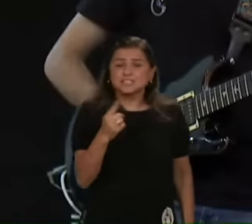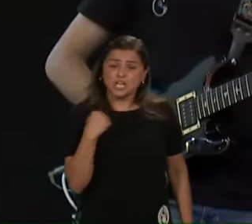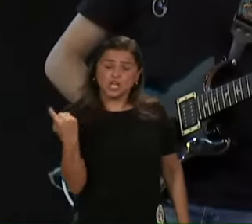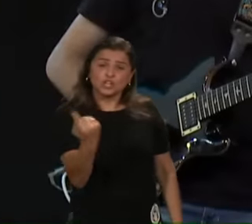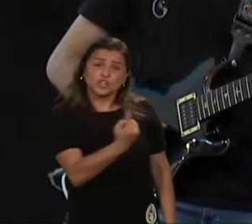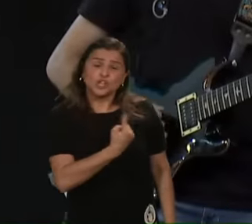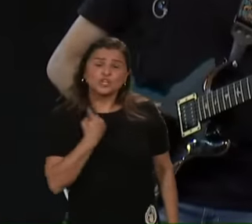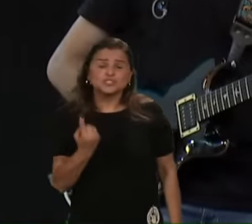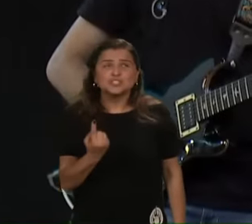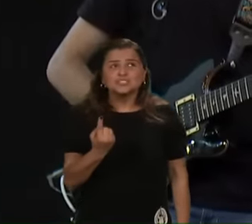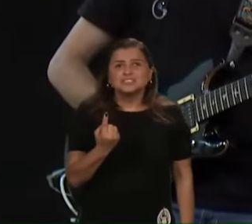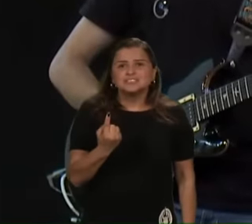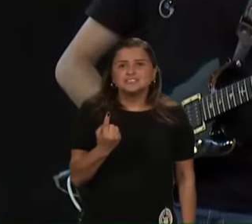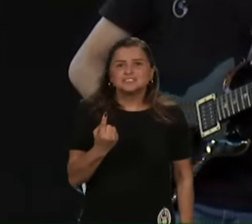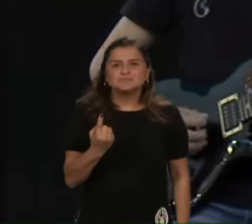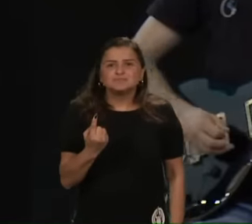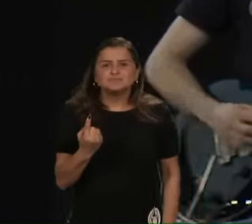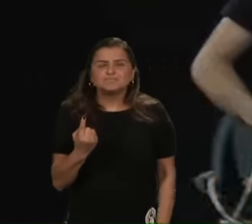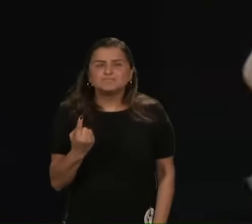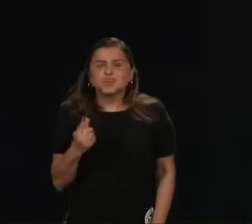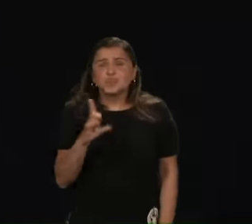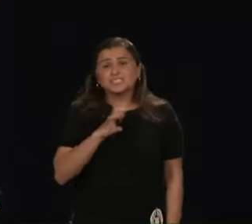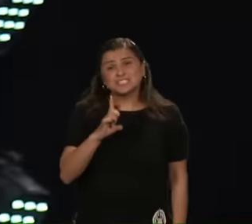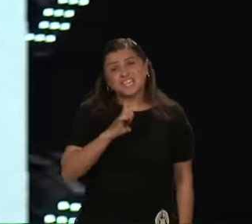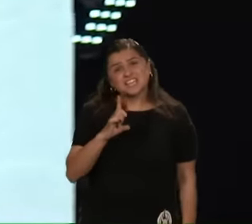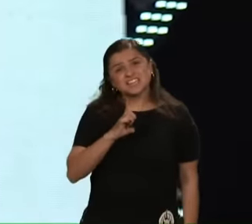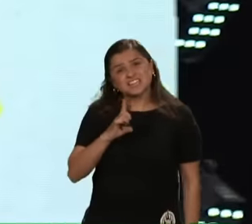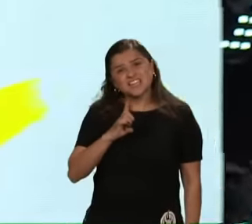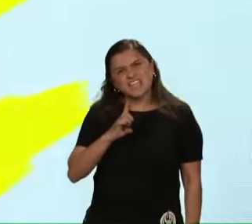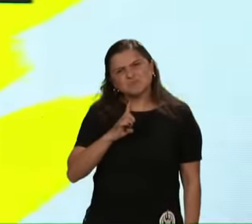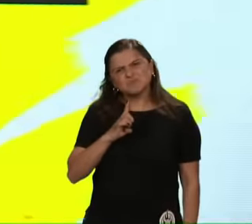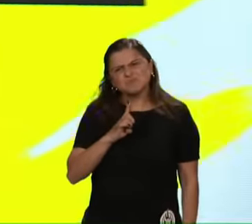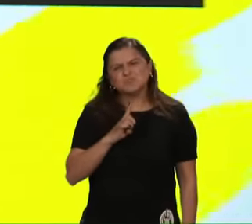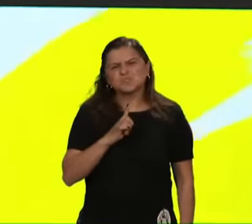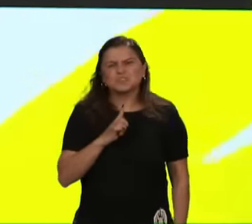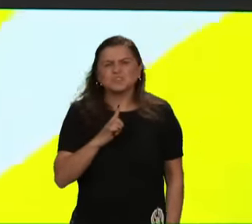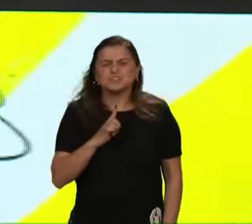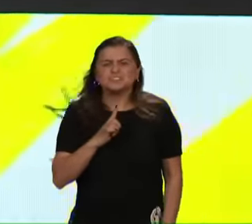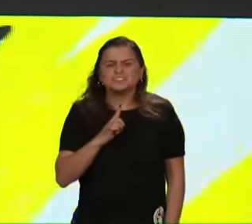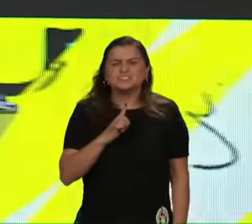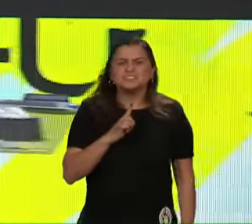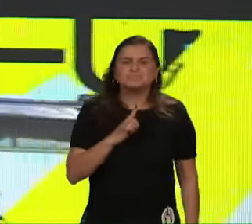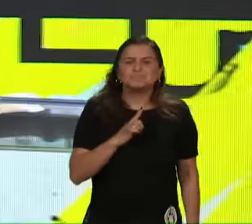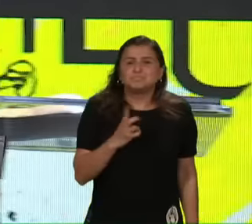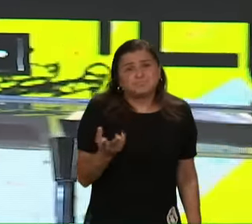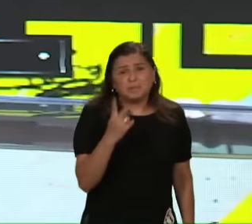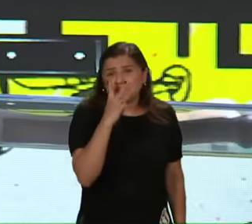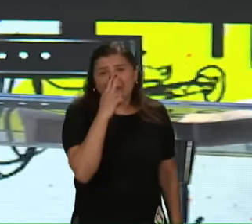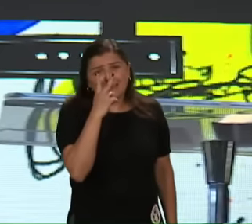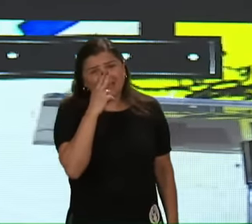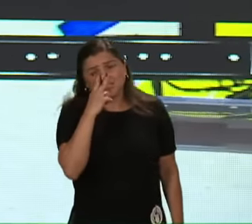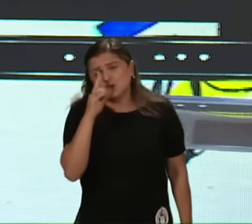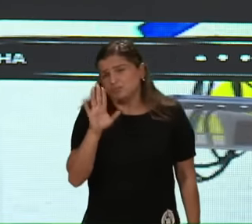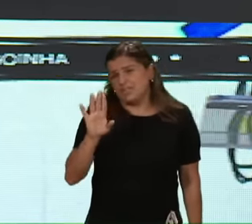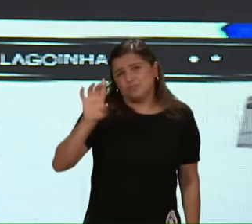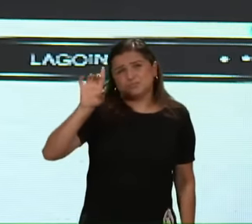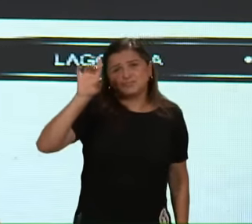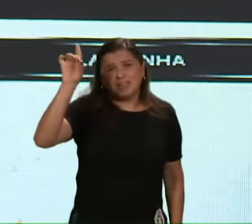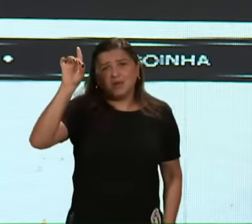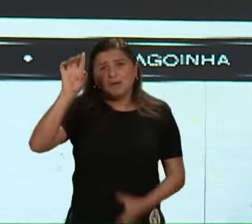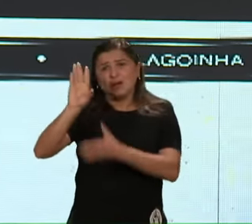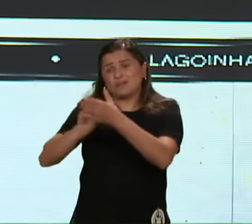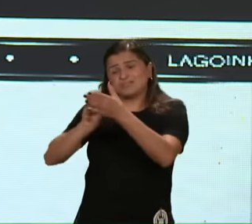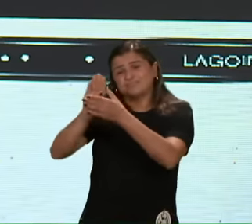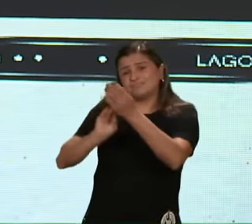de Deus, nós carregamos a semelhança dEle na nossa vida. No momento